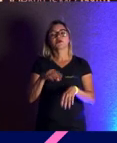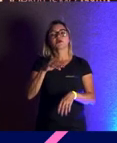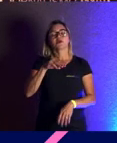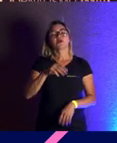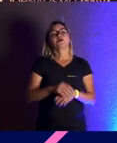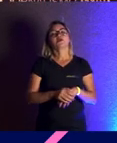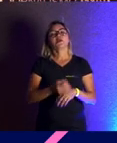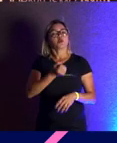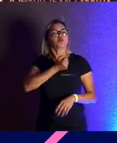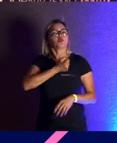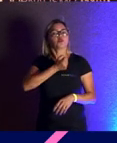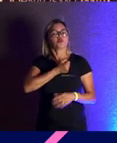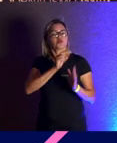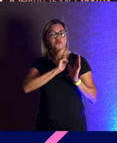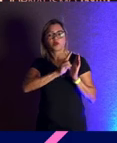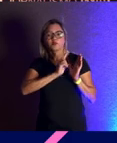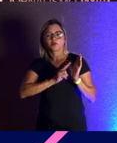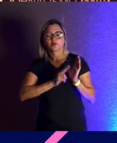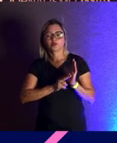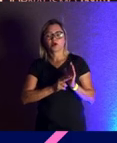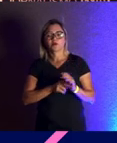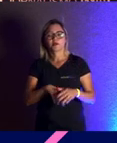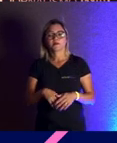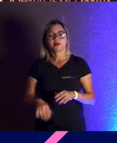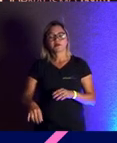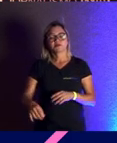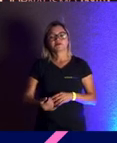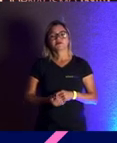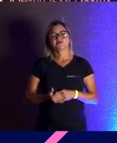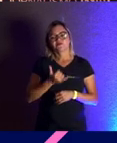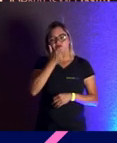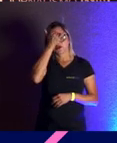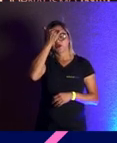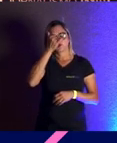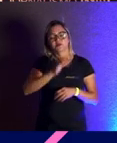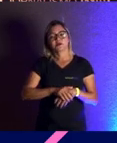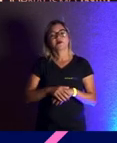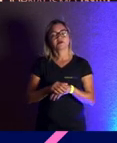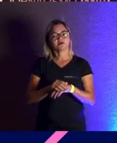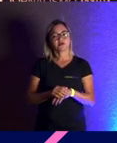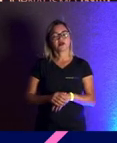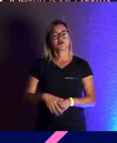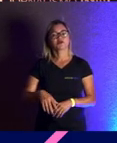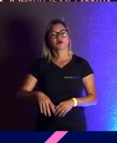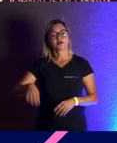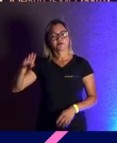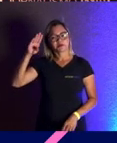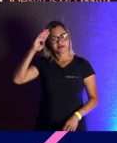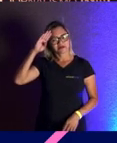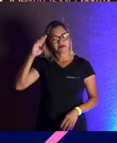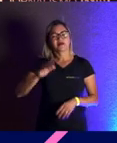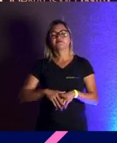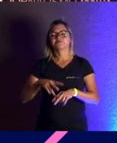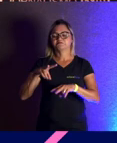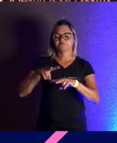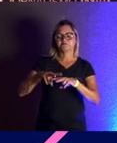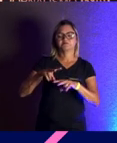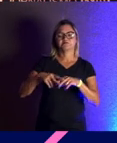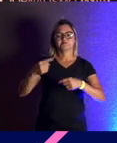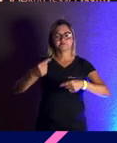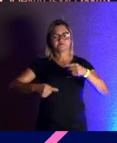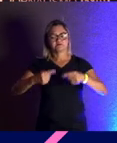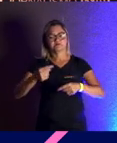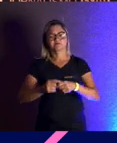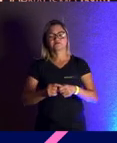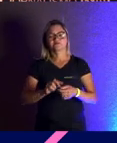numericamente, que dá nome para as vítimas das coisas de estar também na mesma linha, são muito demais, que havia uma reconstrução